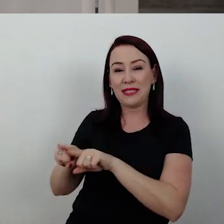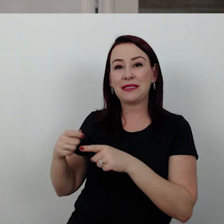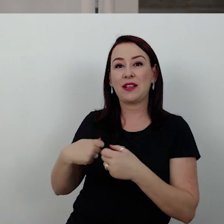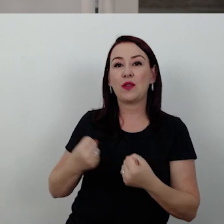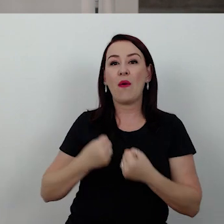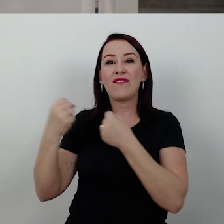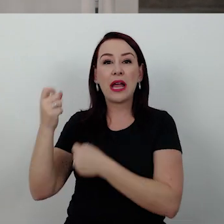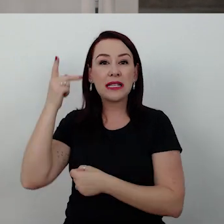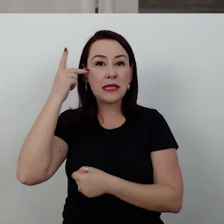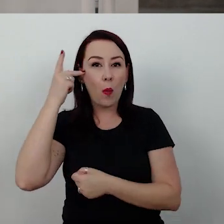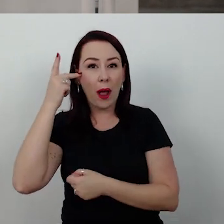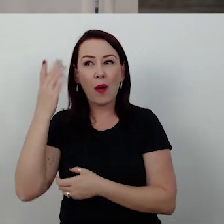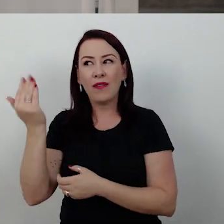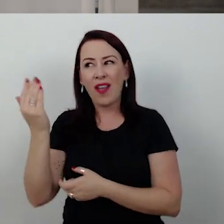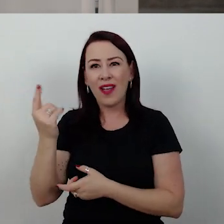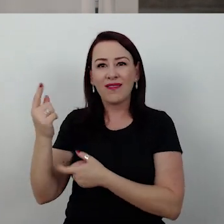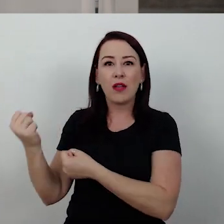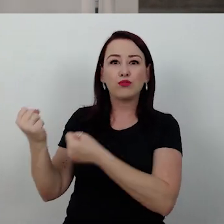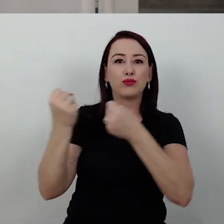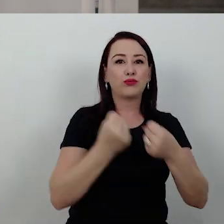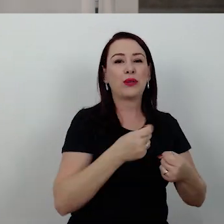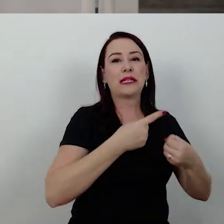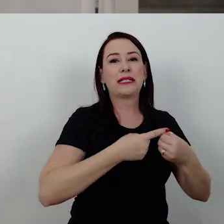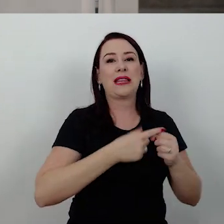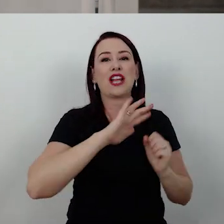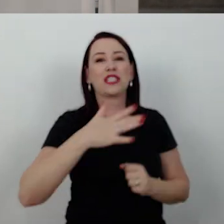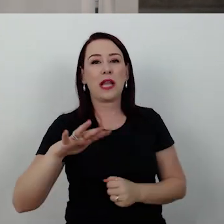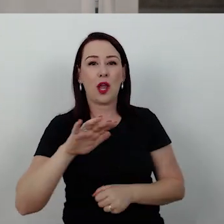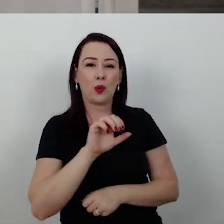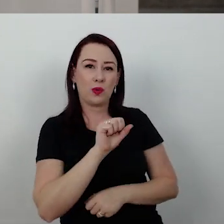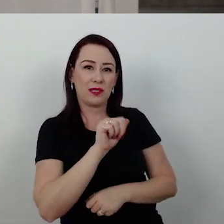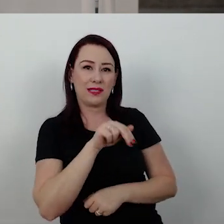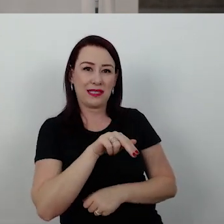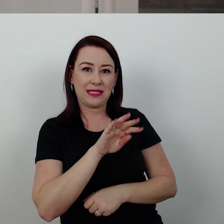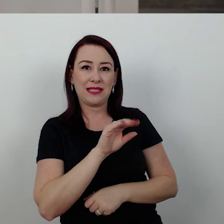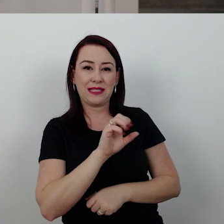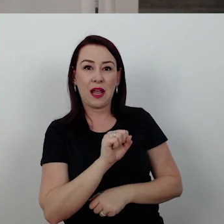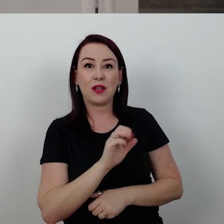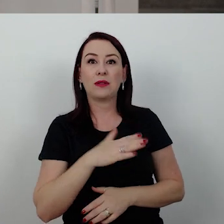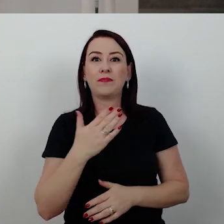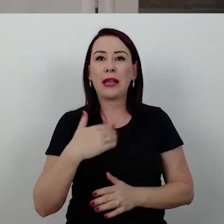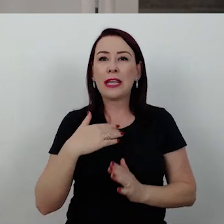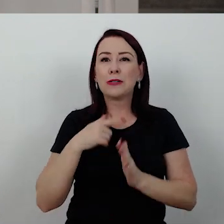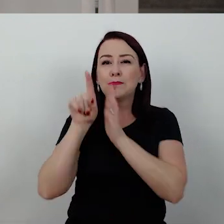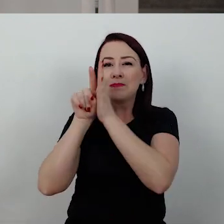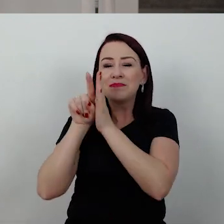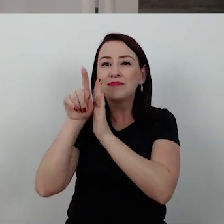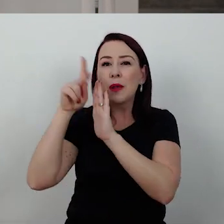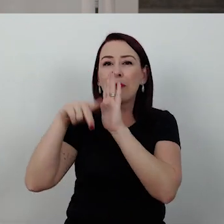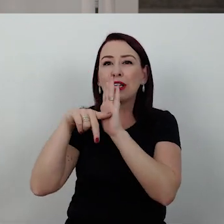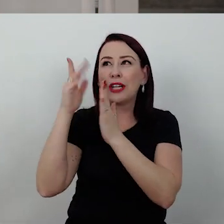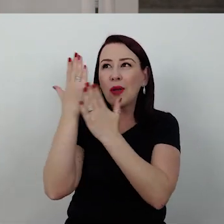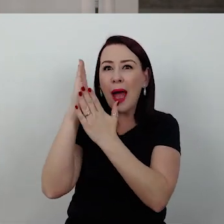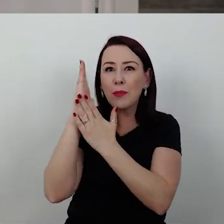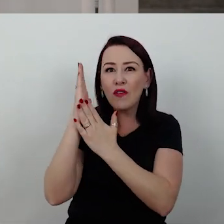São Paulo e trazer para conhecer Santos. Né? Eu entrava na lista da Ancine, dos projetos aprovados, para ver quem que ia